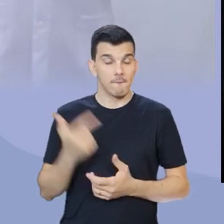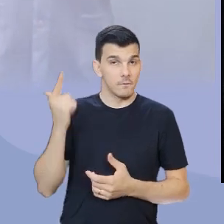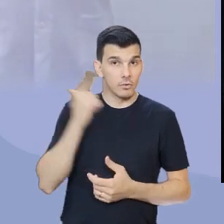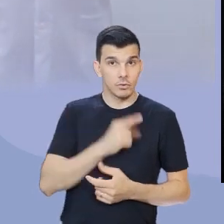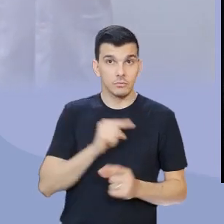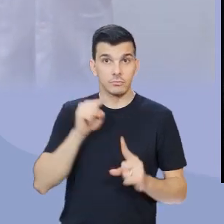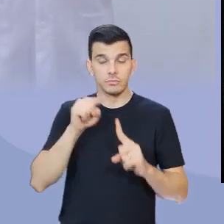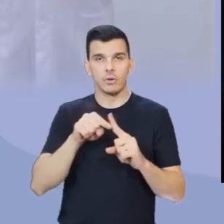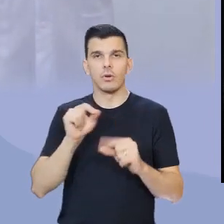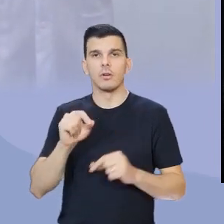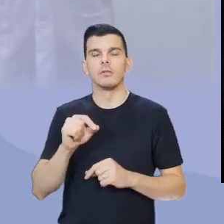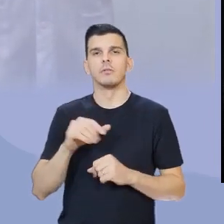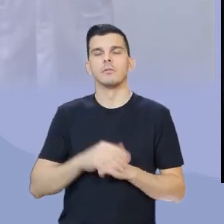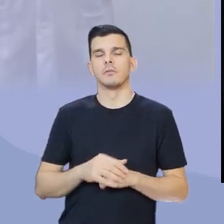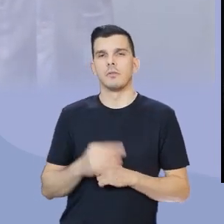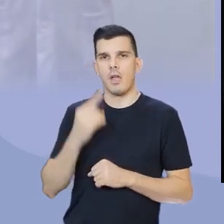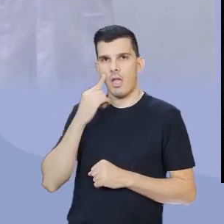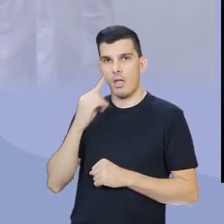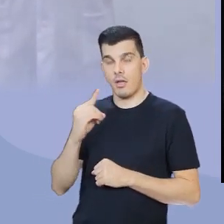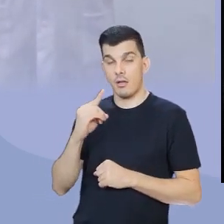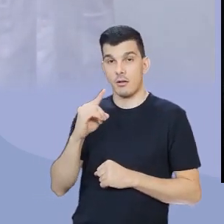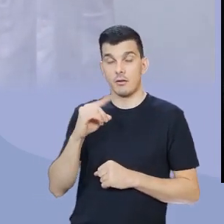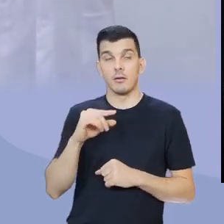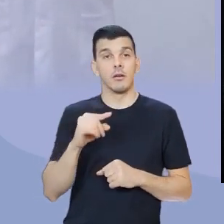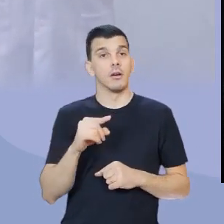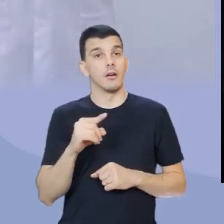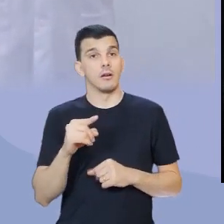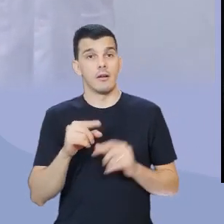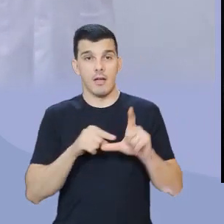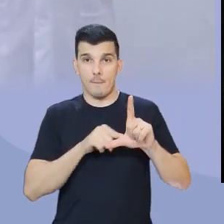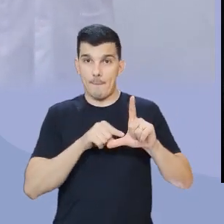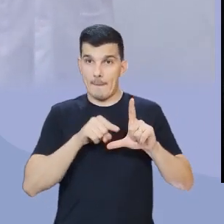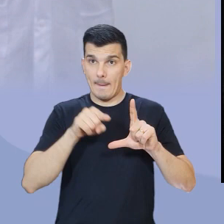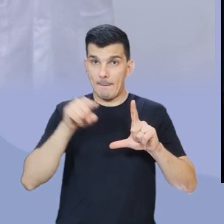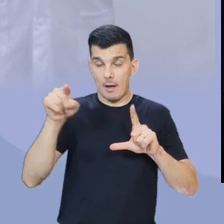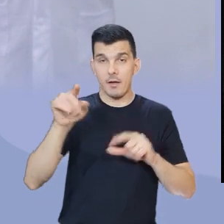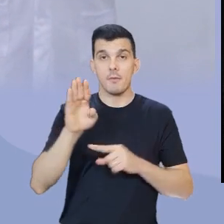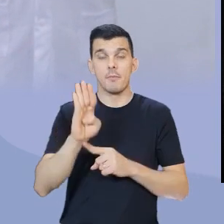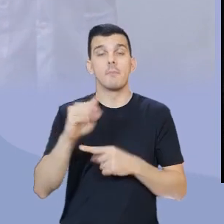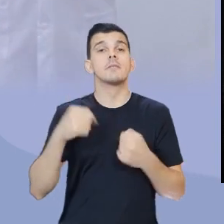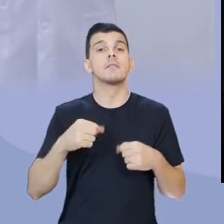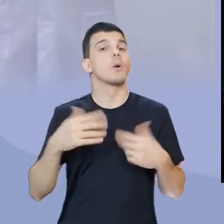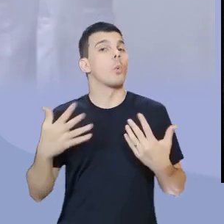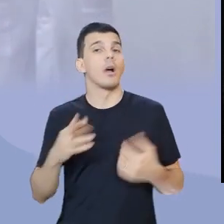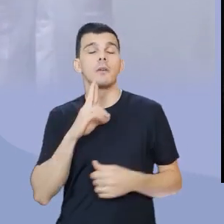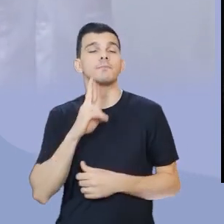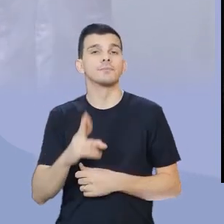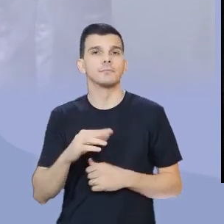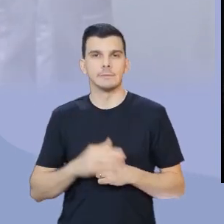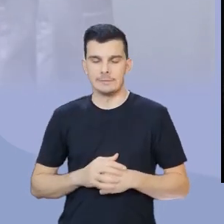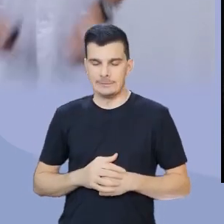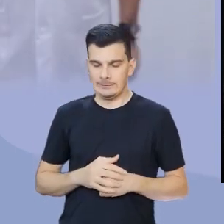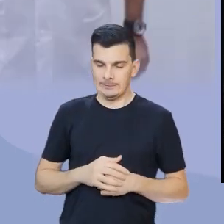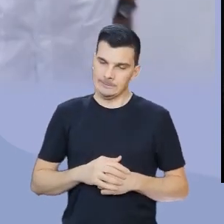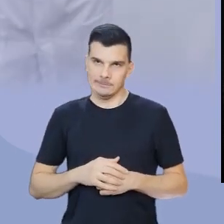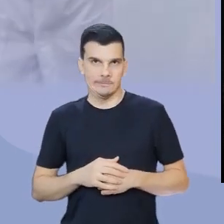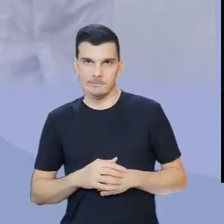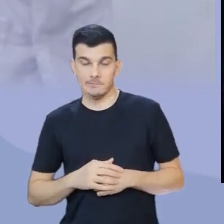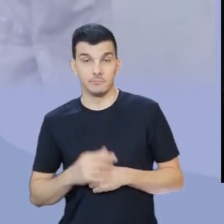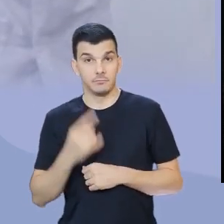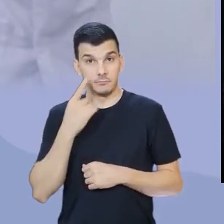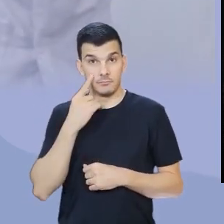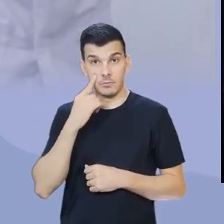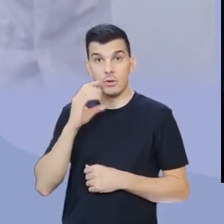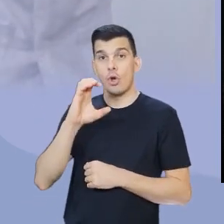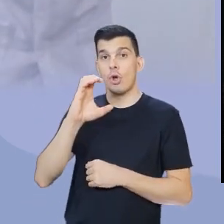o objetivo, o coeficiente angular da reta que representa a trajetória de B deverá... Caraca,